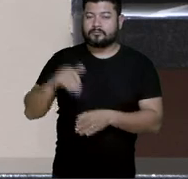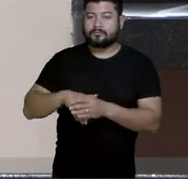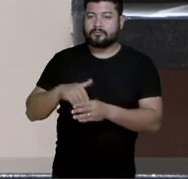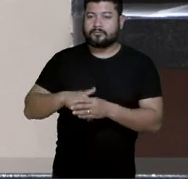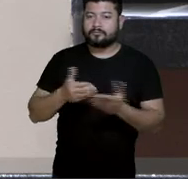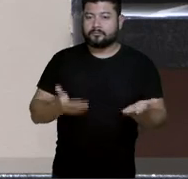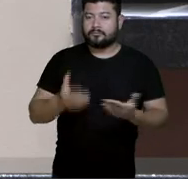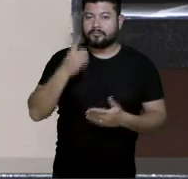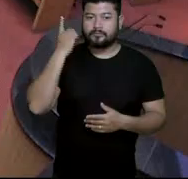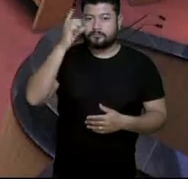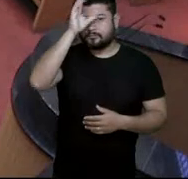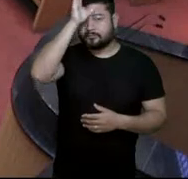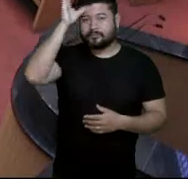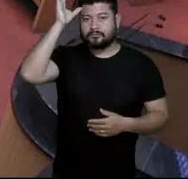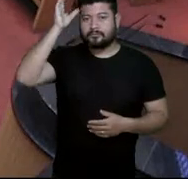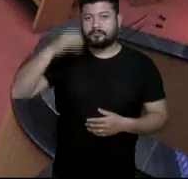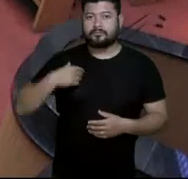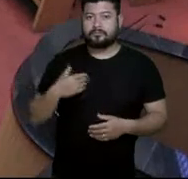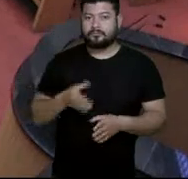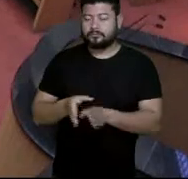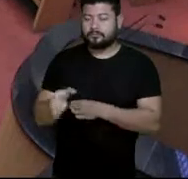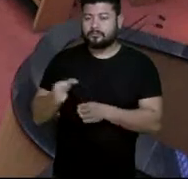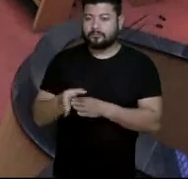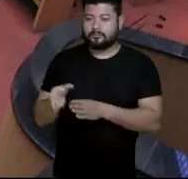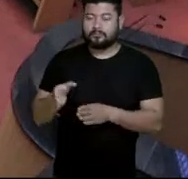Humberto. O governo orienta para